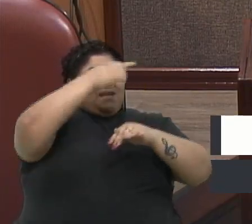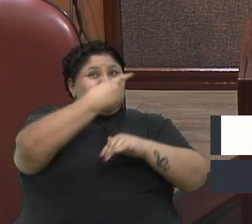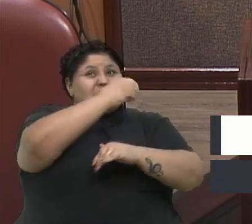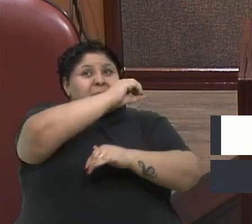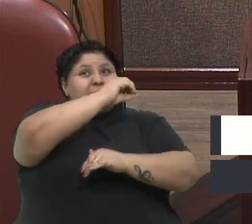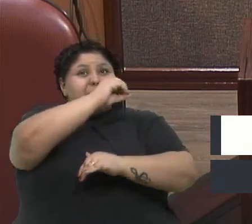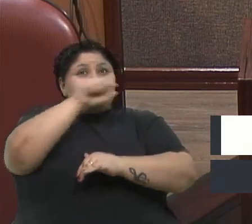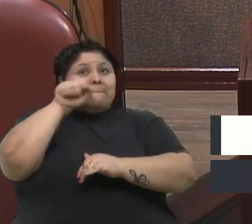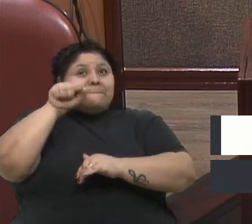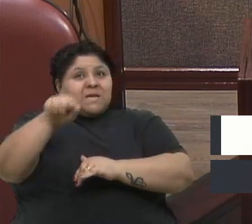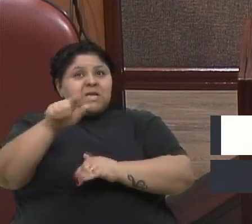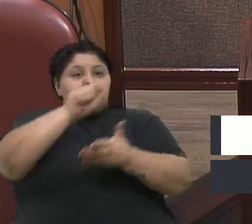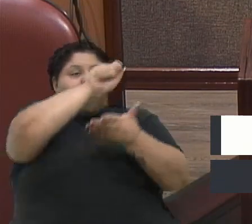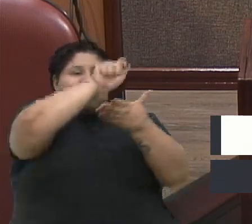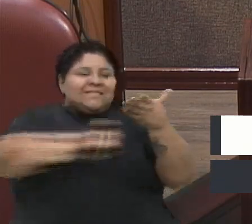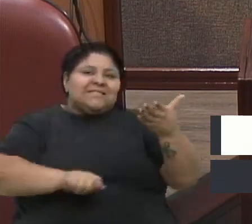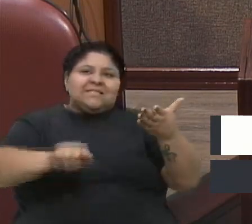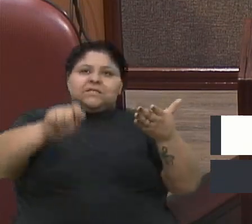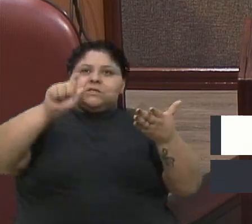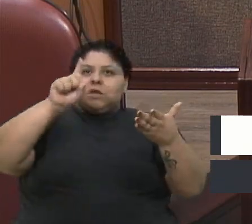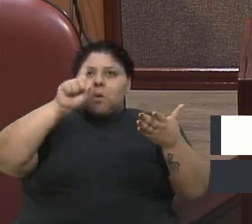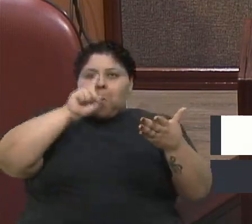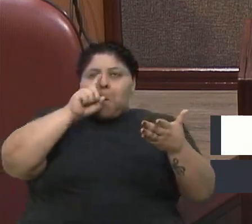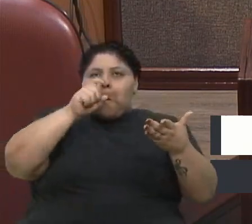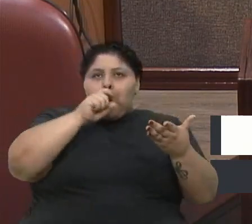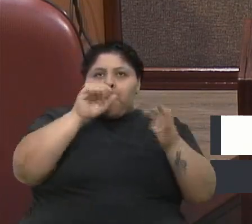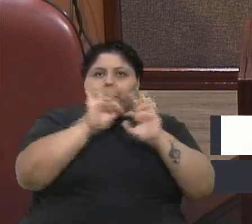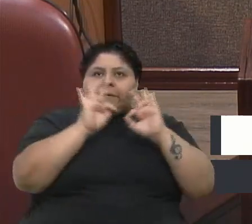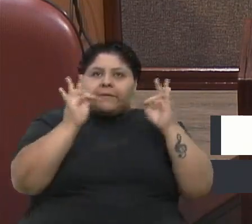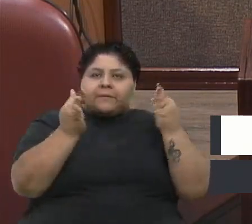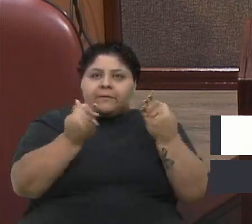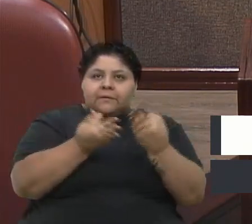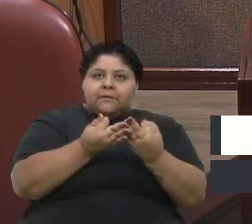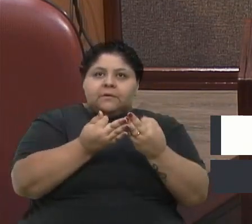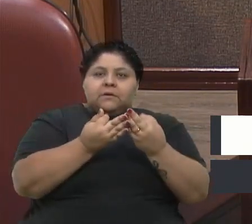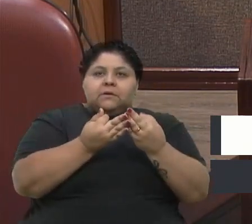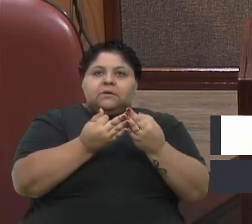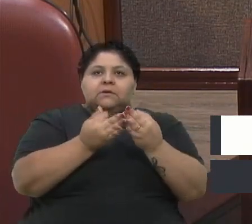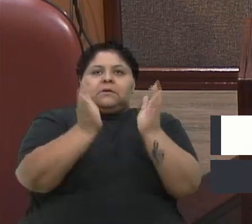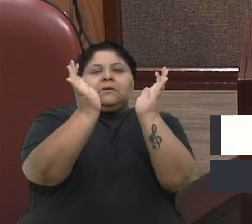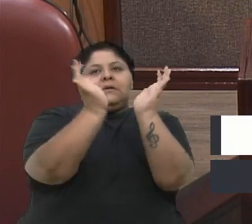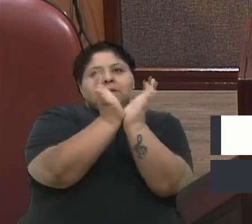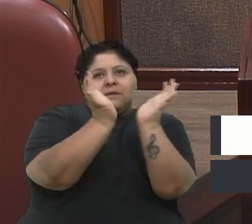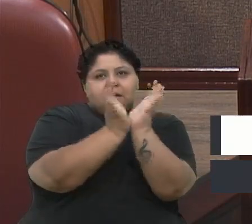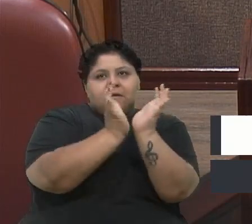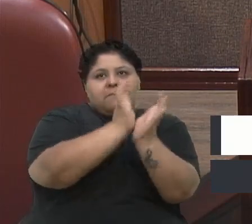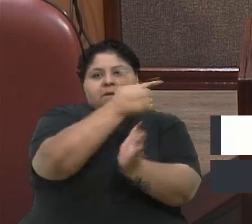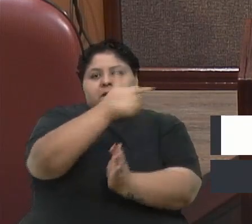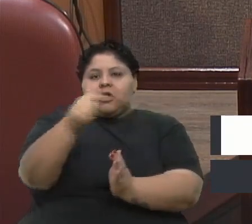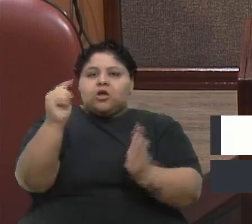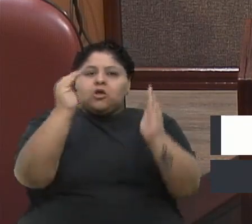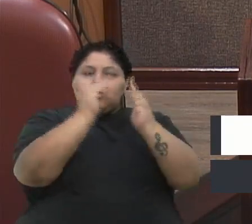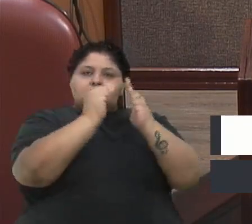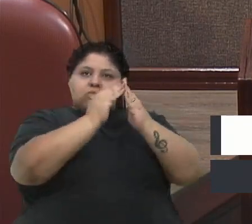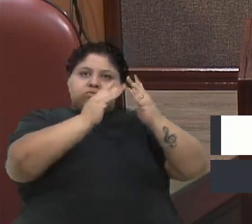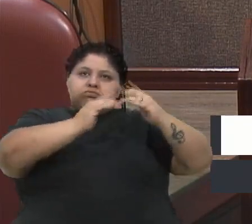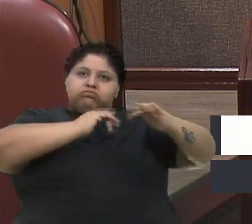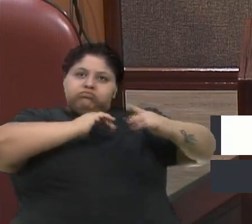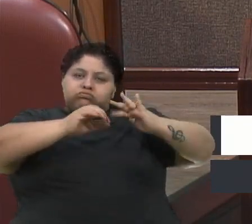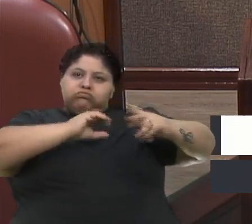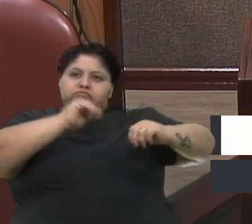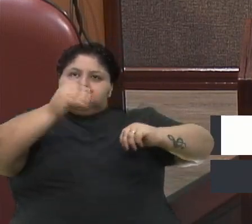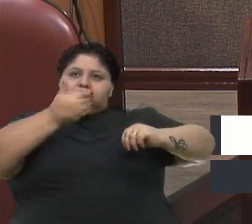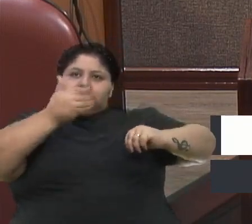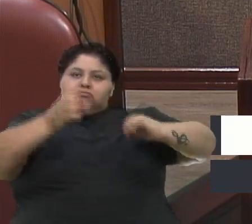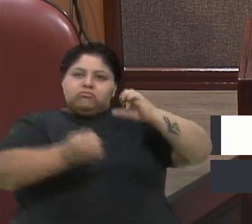assinaturas de mães, de familiares, de pessoas da APAI e outras entidades que se mobilizaram para pedir a criação